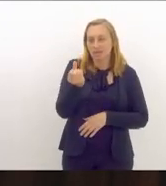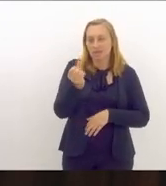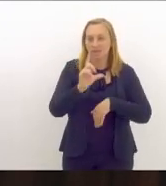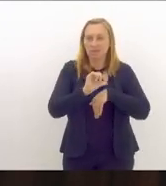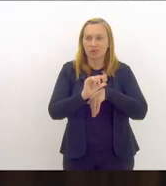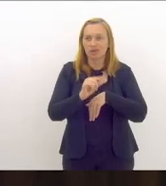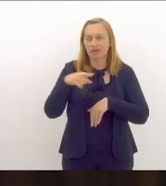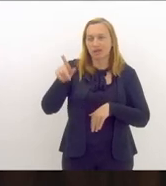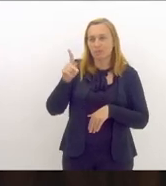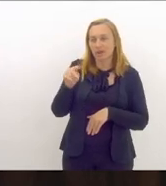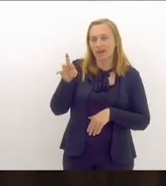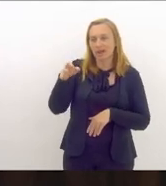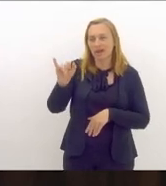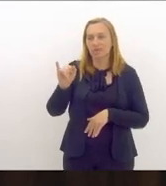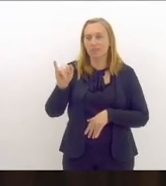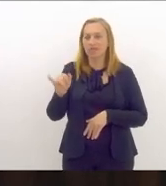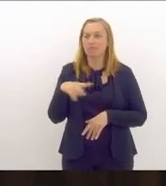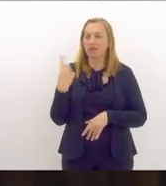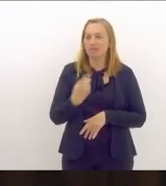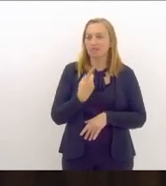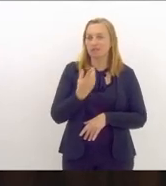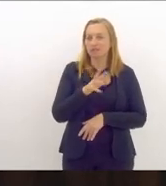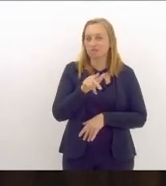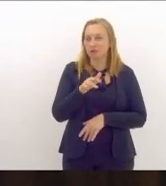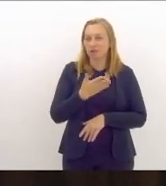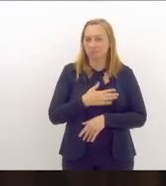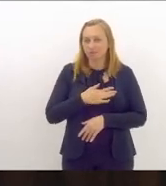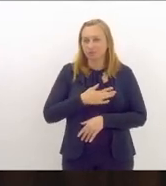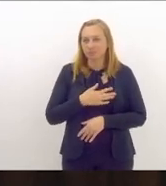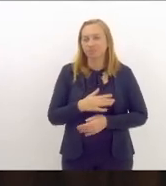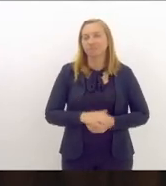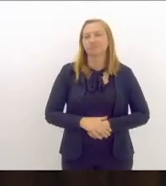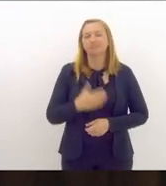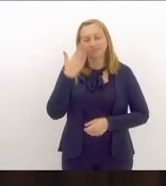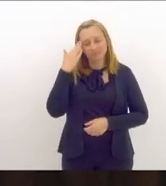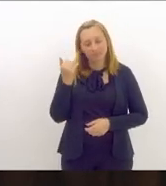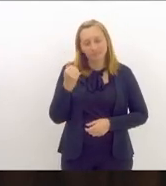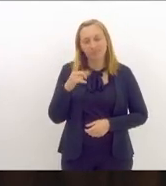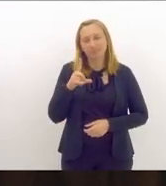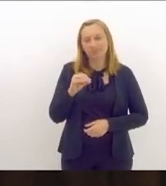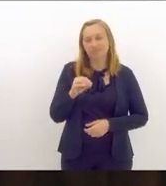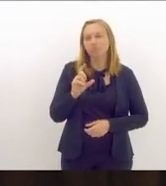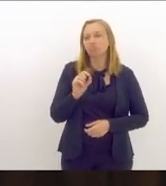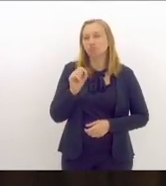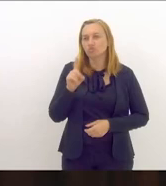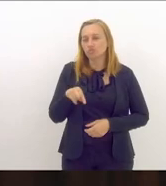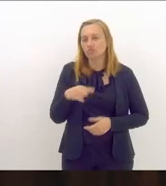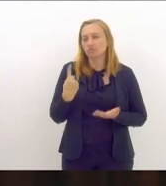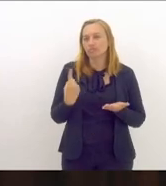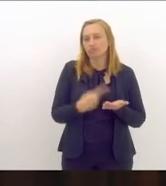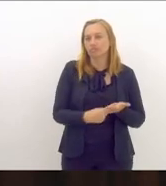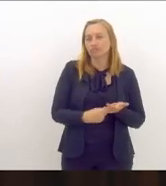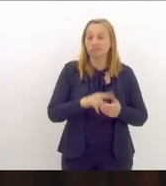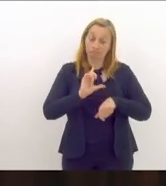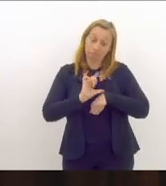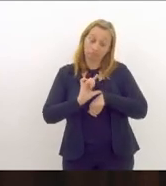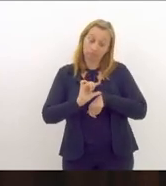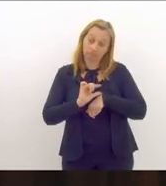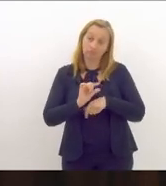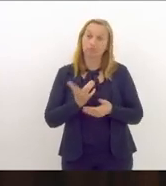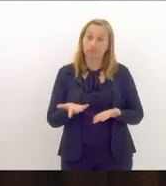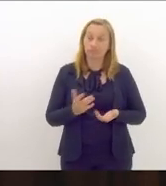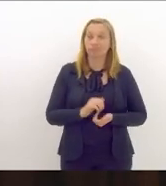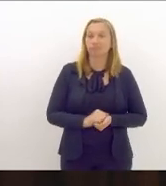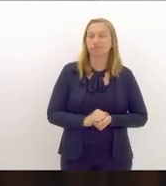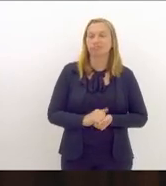honra. Então, para nós, meu irmão, a gente sabe desde cedo o que é compromisso de hora, compromisso,